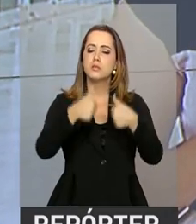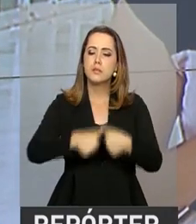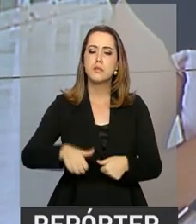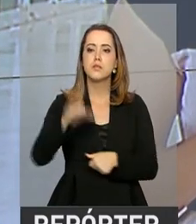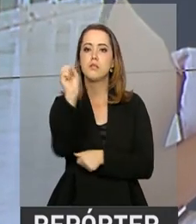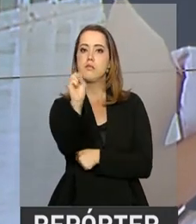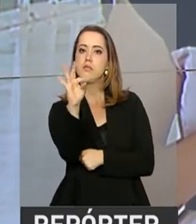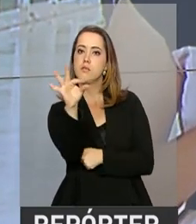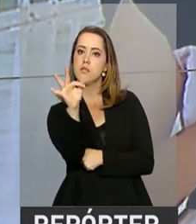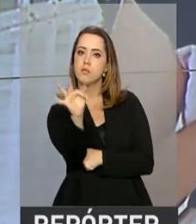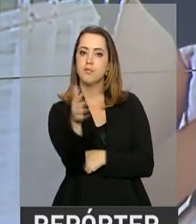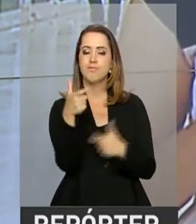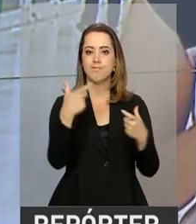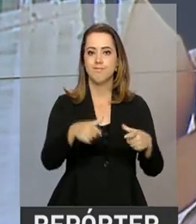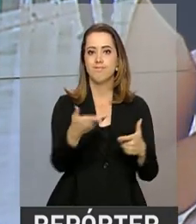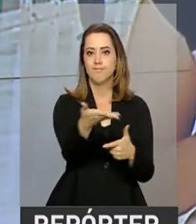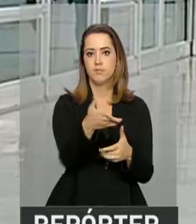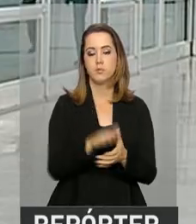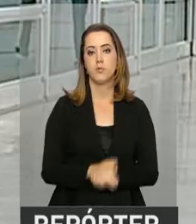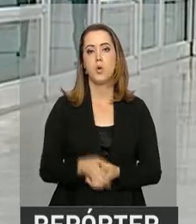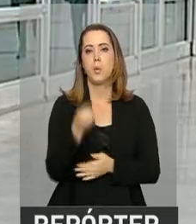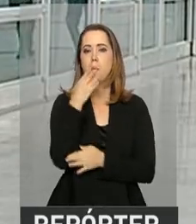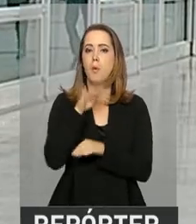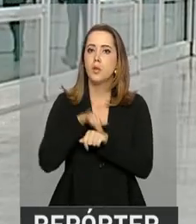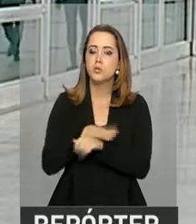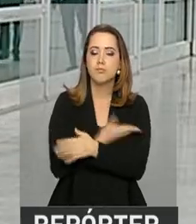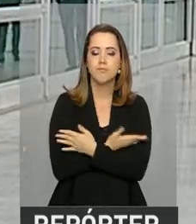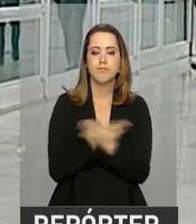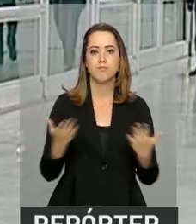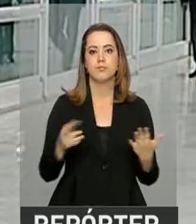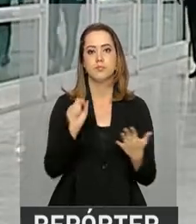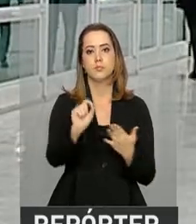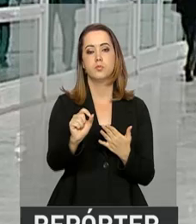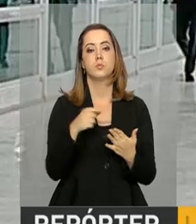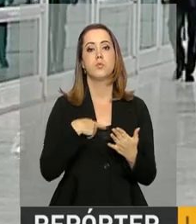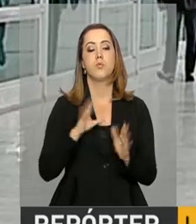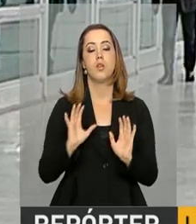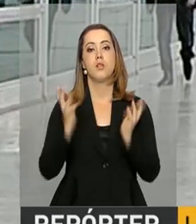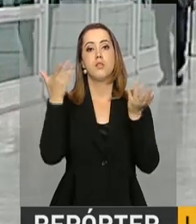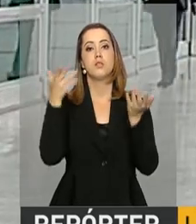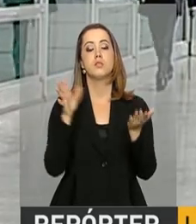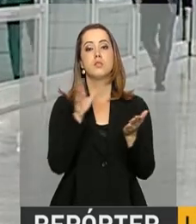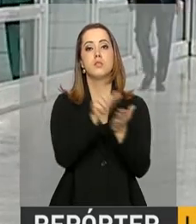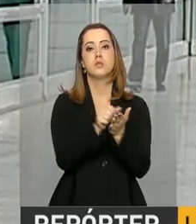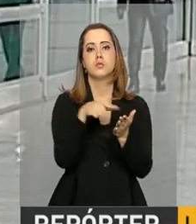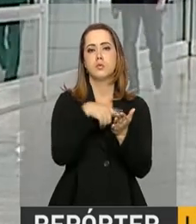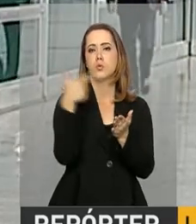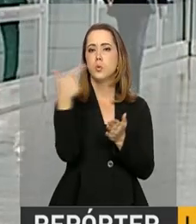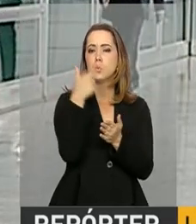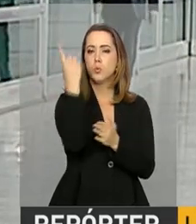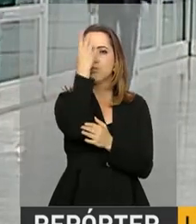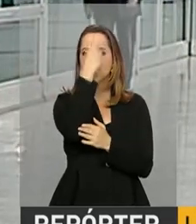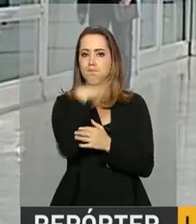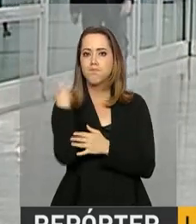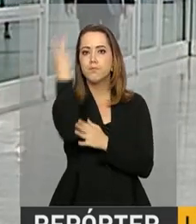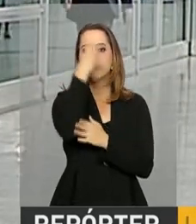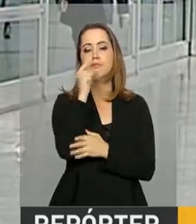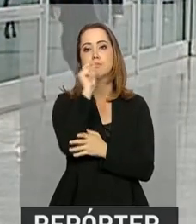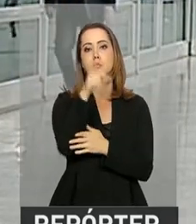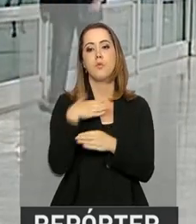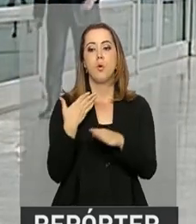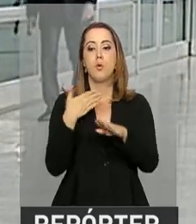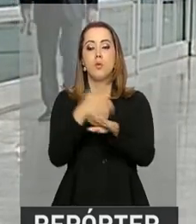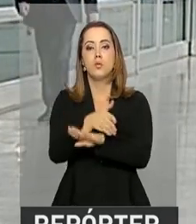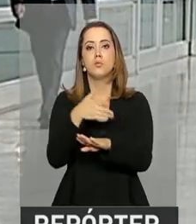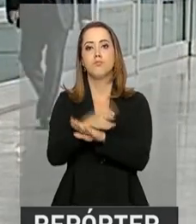Luana é isso meso noite boa noite a todos a cerimônia de posse durou cerca de 2 horas participaram